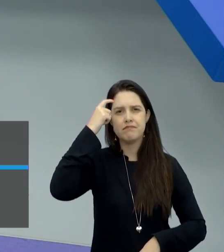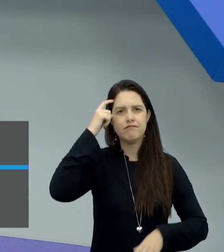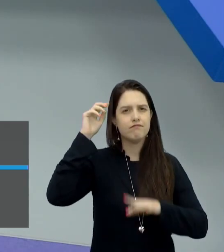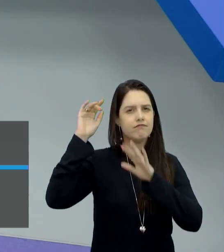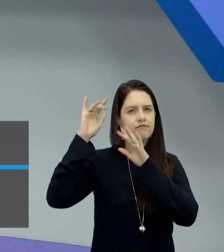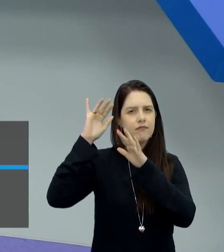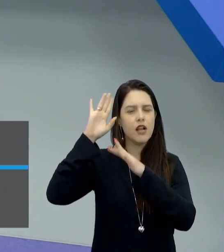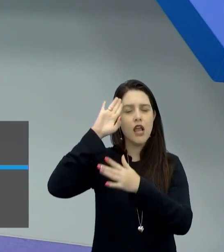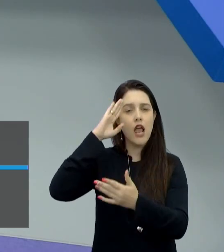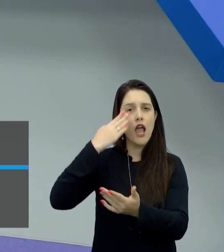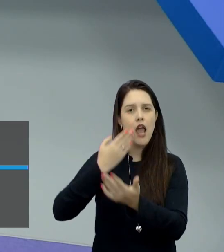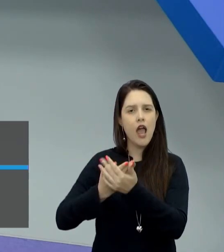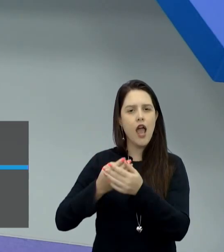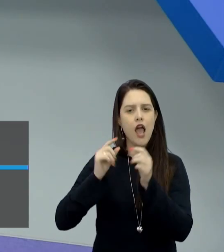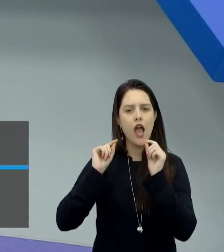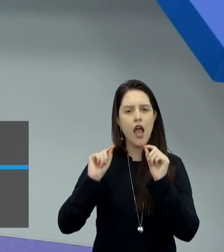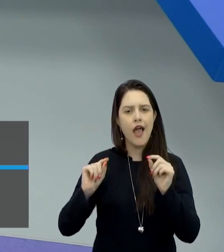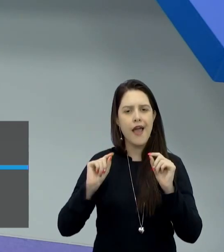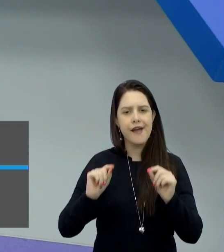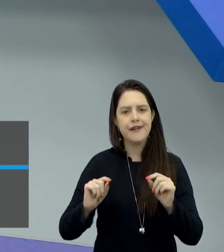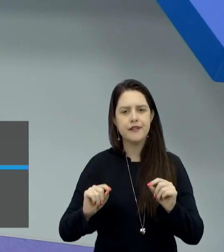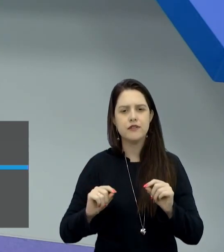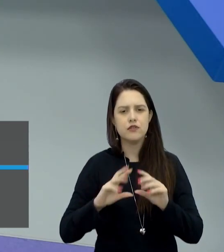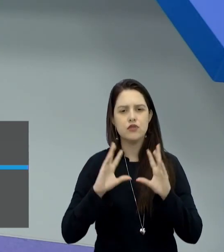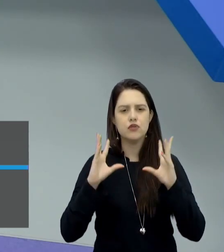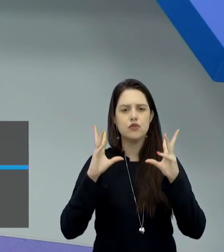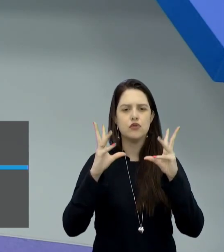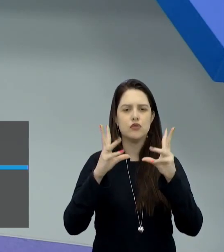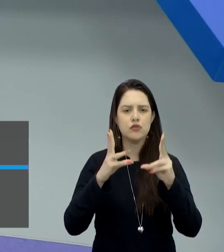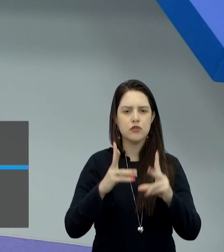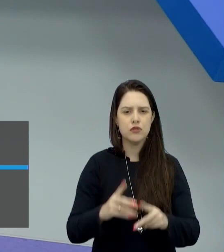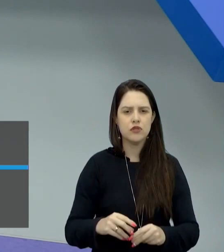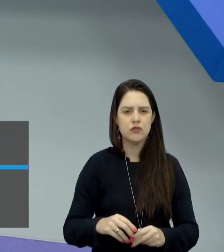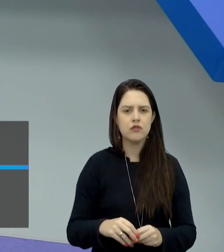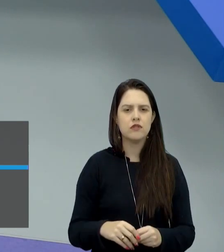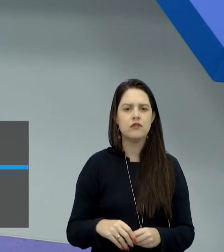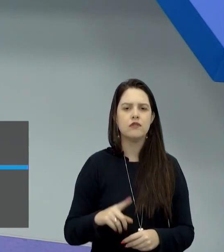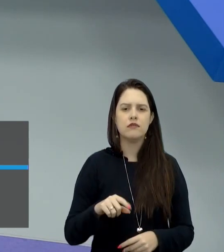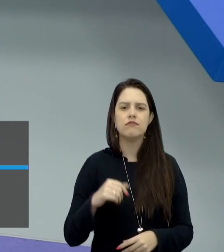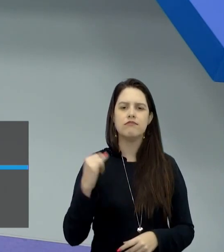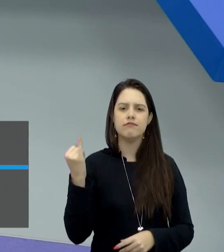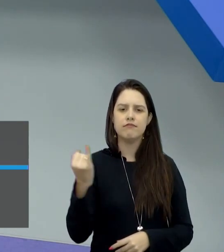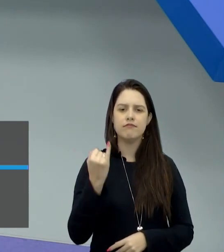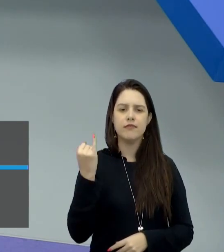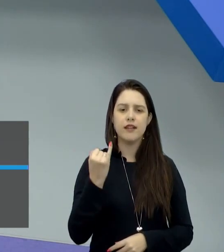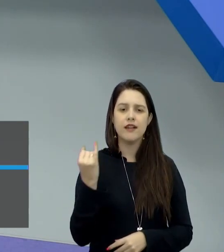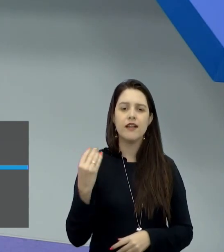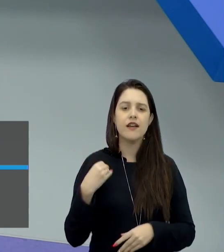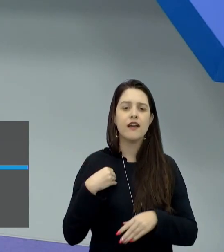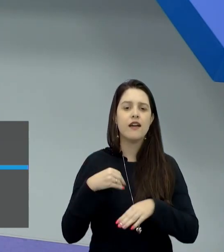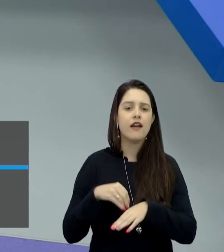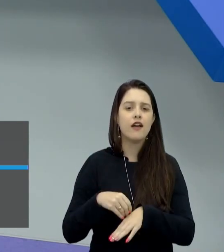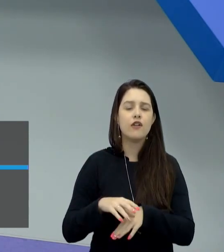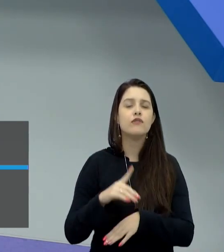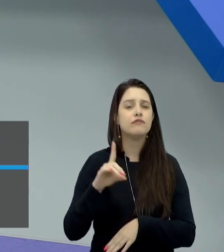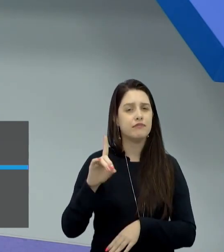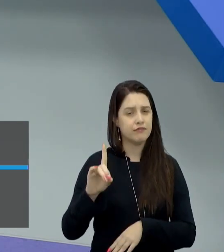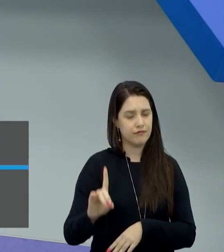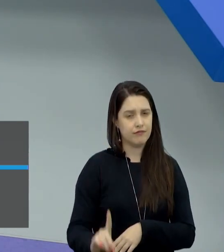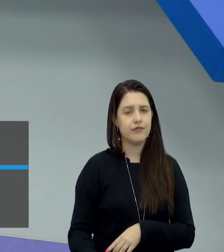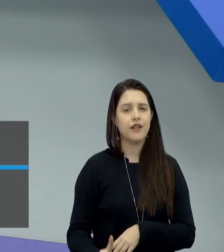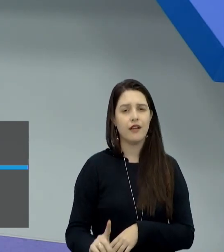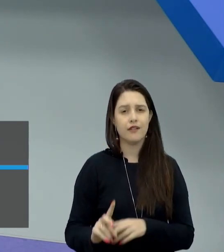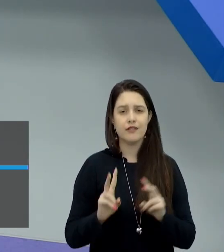eles acreditavam que a Europa estava no centro de tudo e, portanto, ela deveria, né, ela teria o direito de